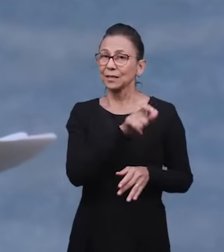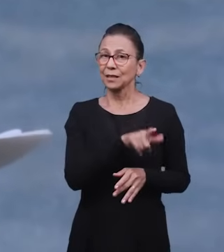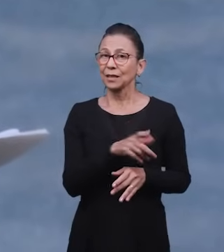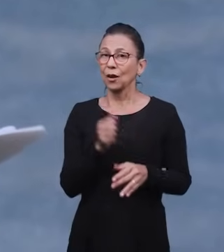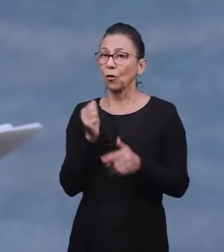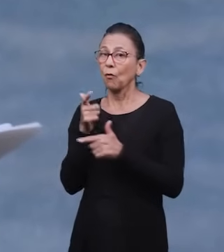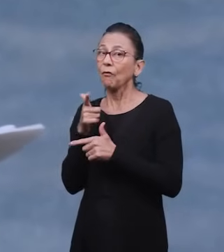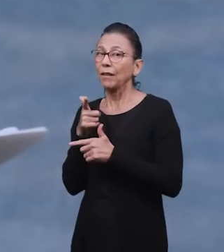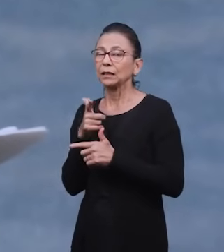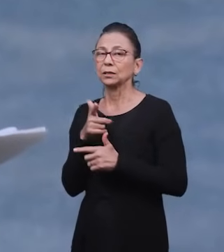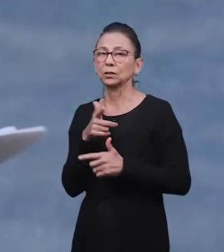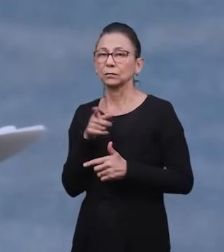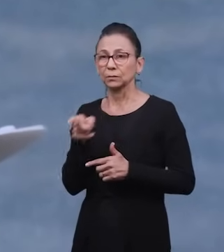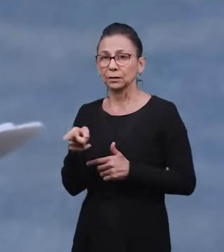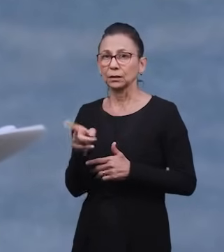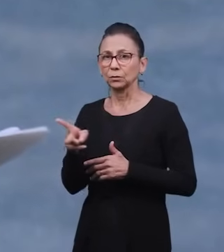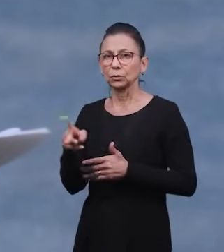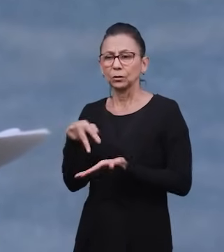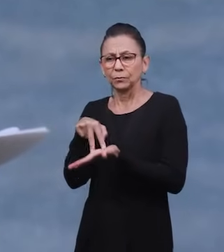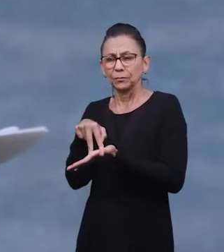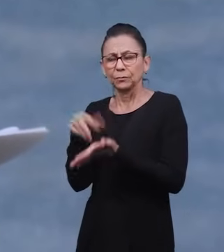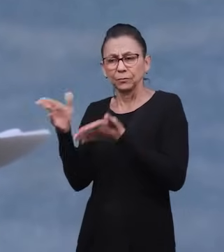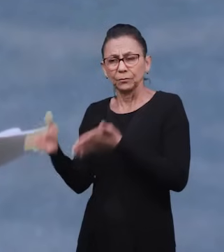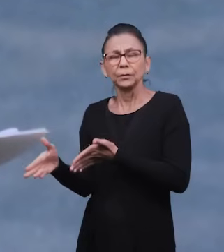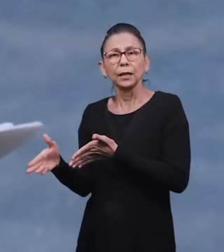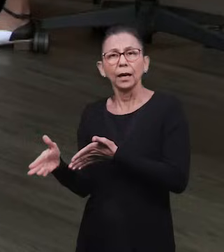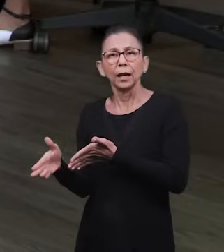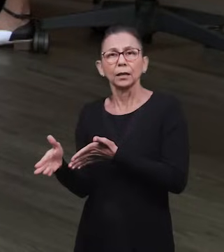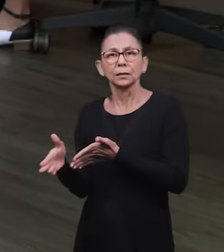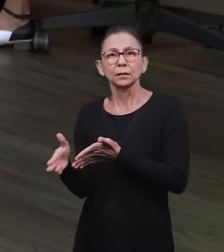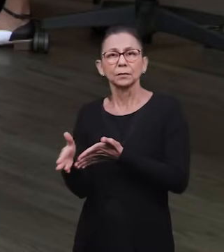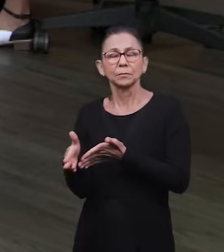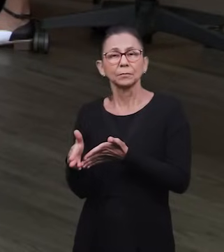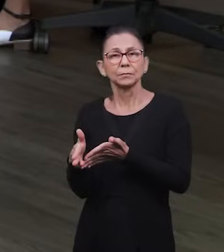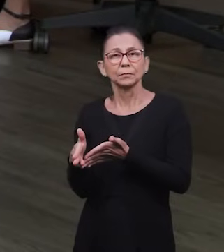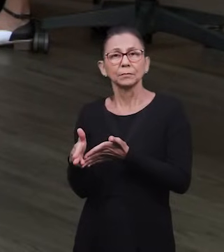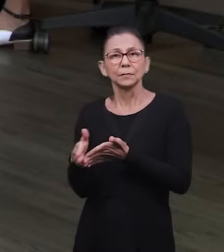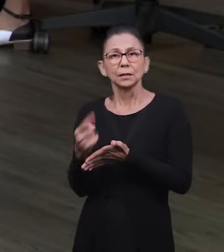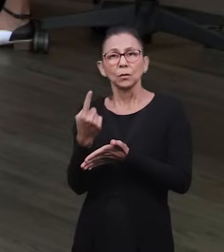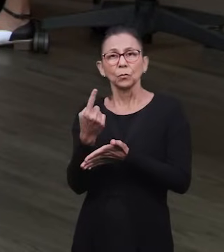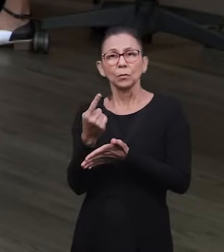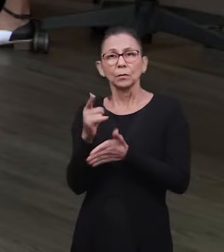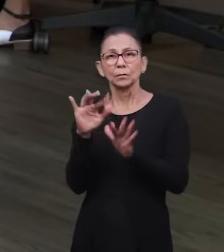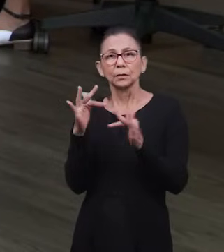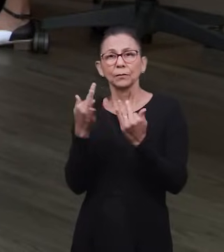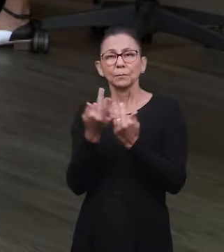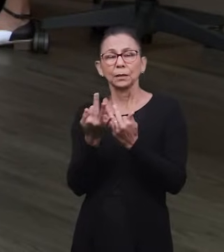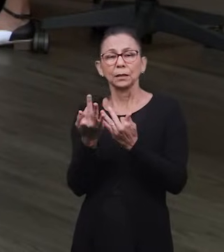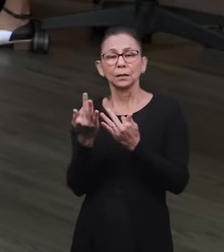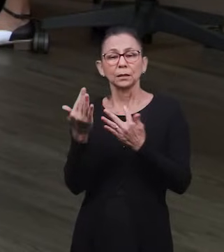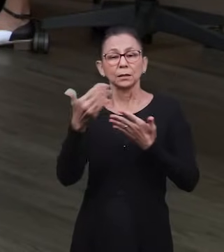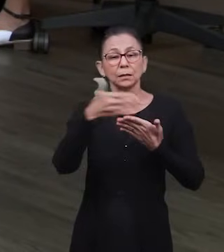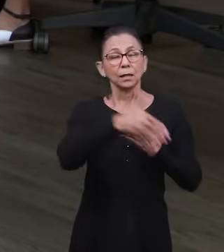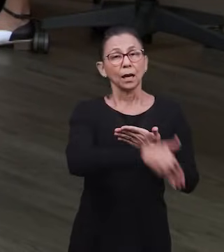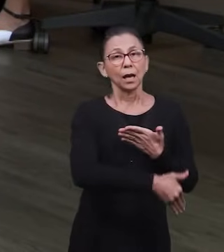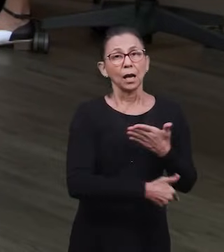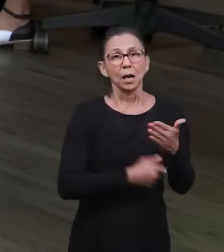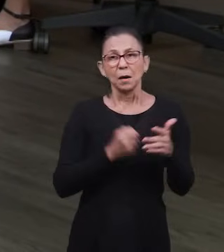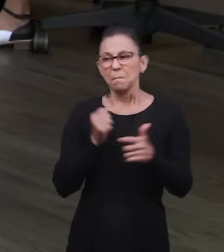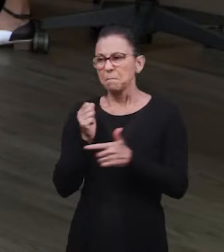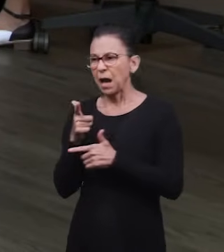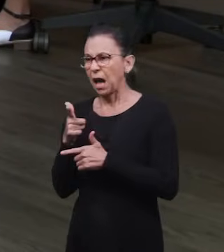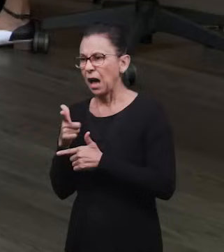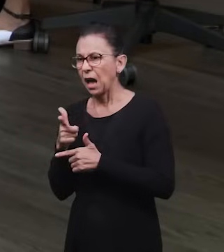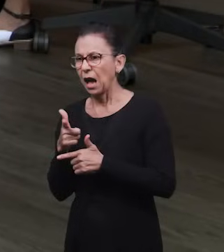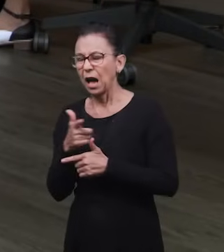ofender até você mesmo. Porque você continua fiel, nós continuamos fiéis, todos nós continuamos fiéis. E ouvir,